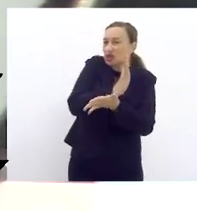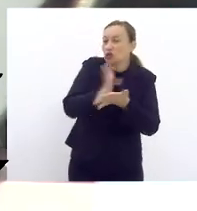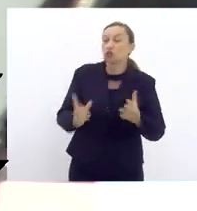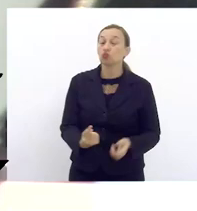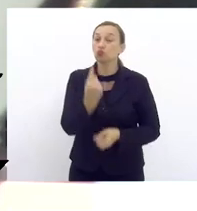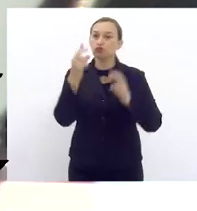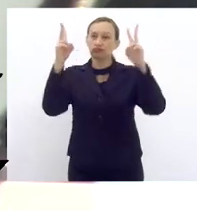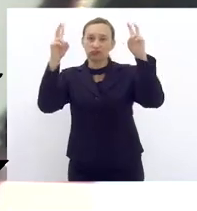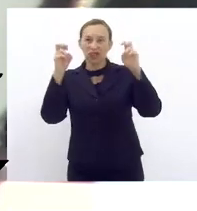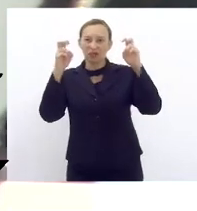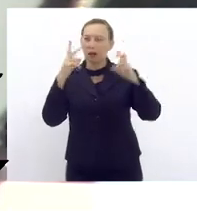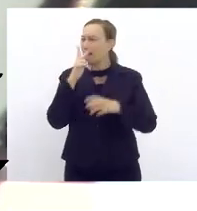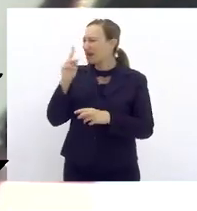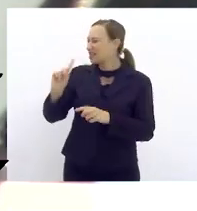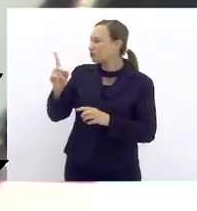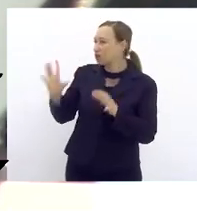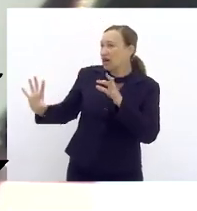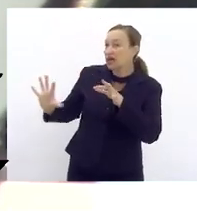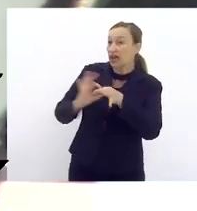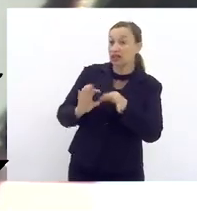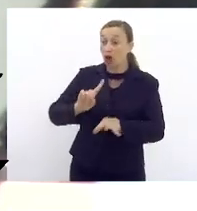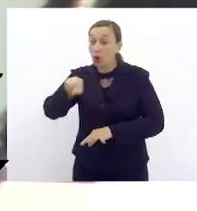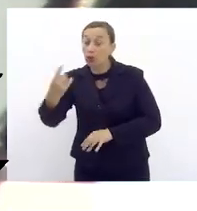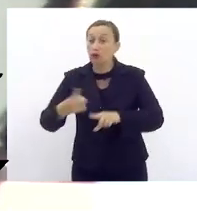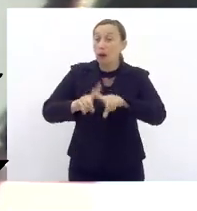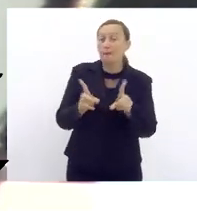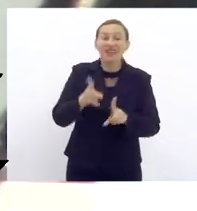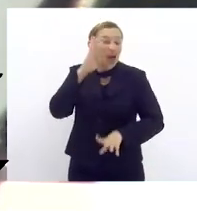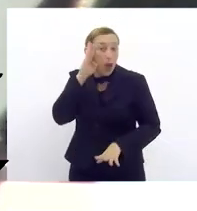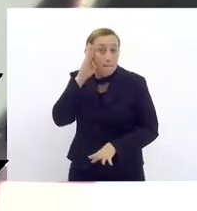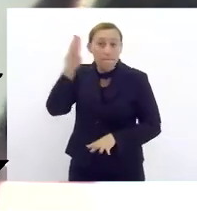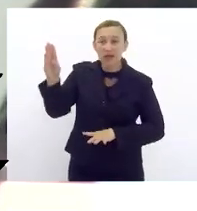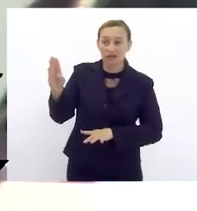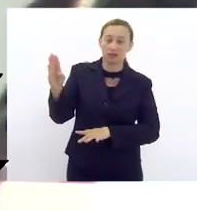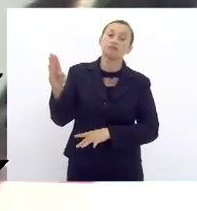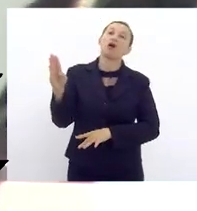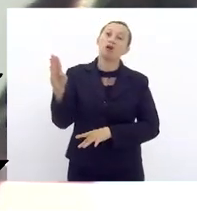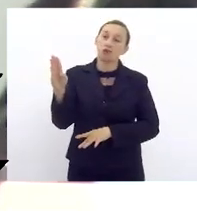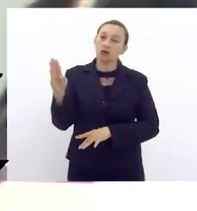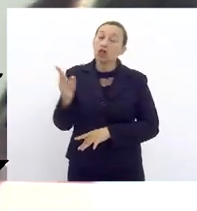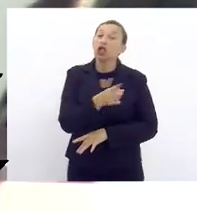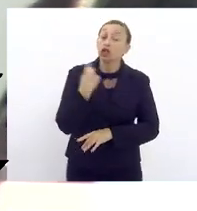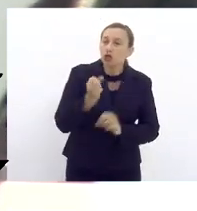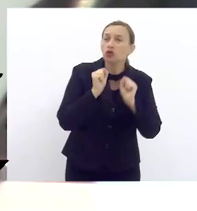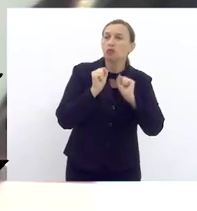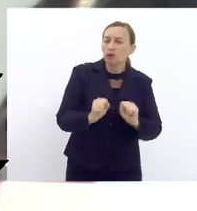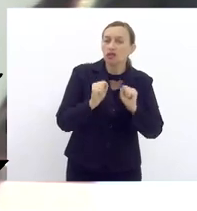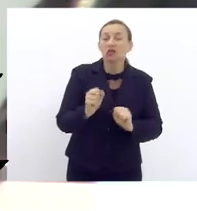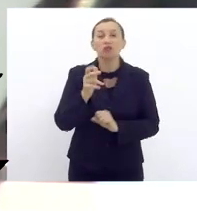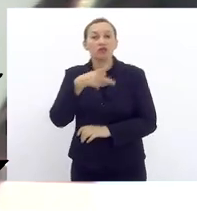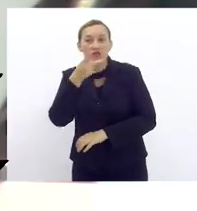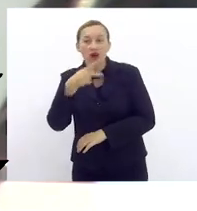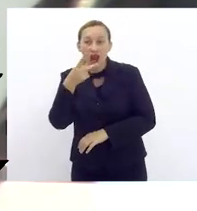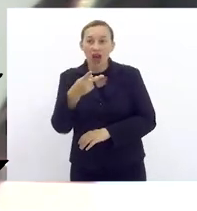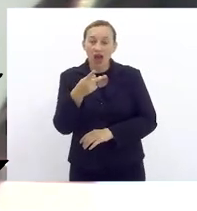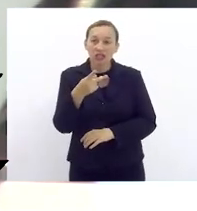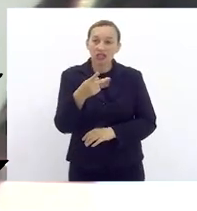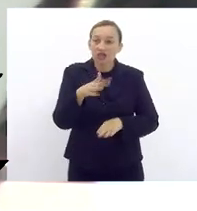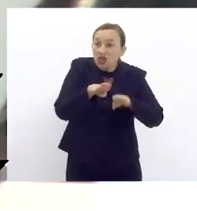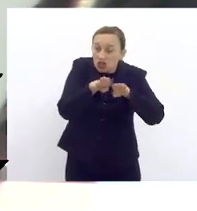tema Pode parecer que não tá ligado a outro mas é fundamental que a gente possa falar de